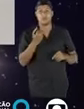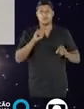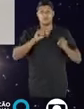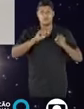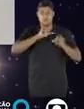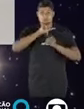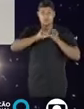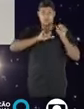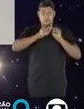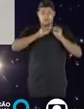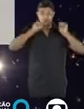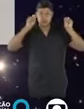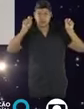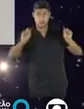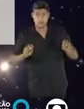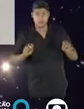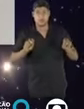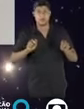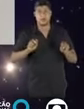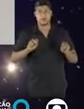sistema e tornando